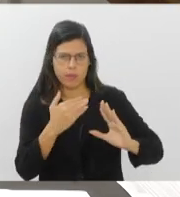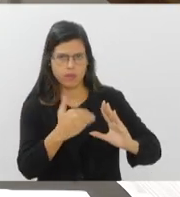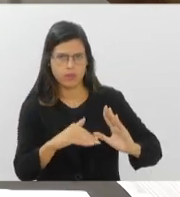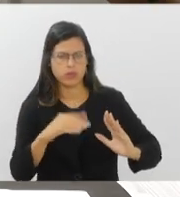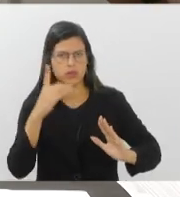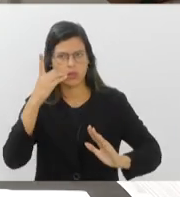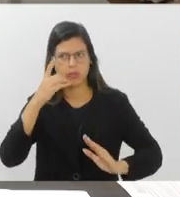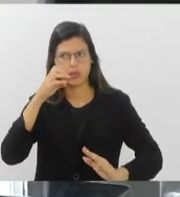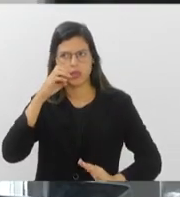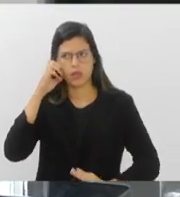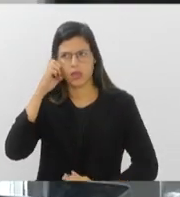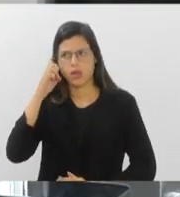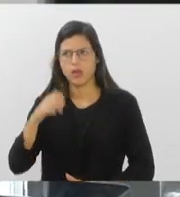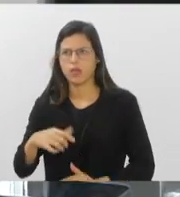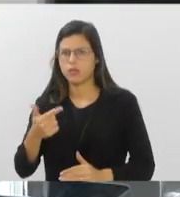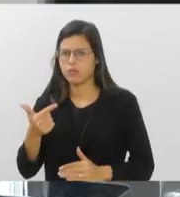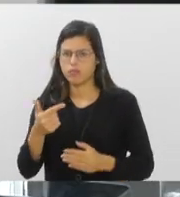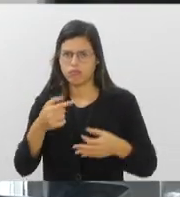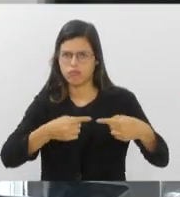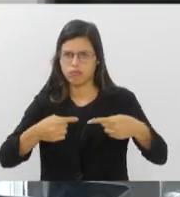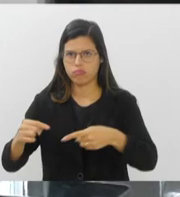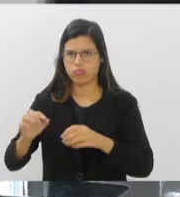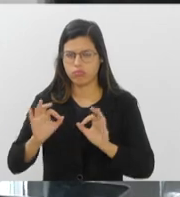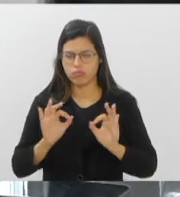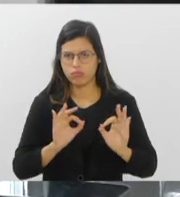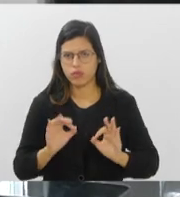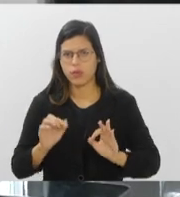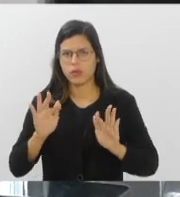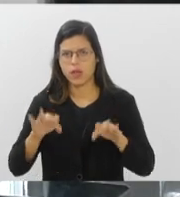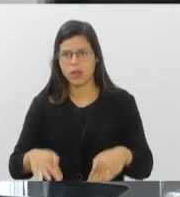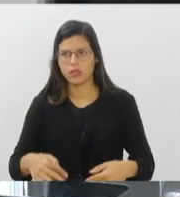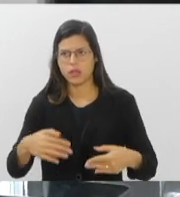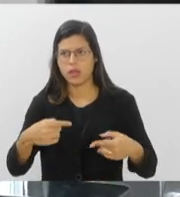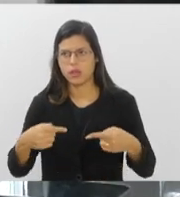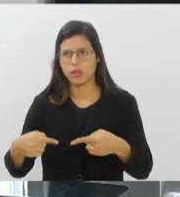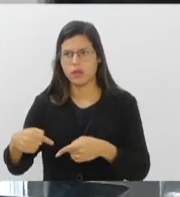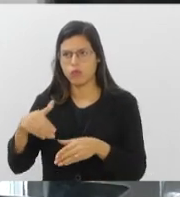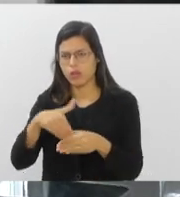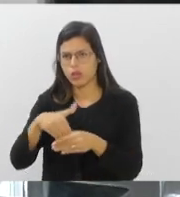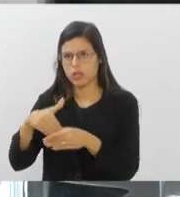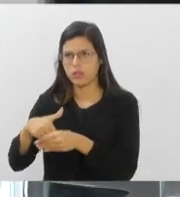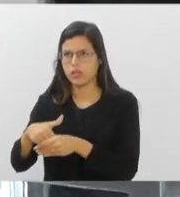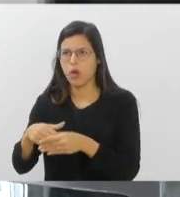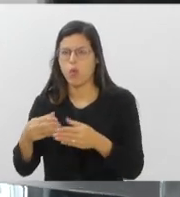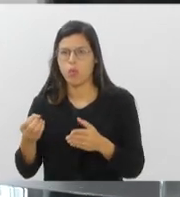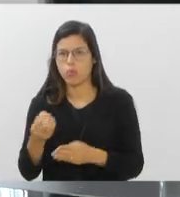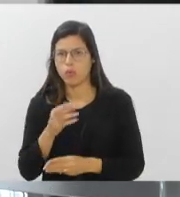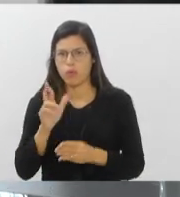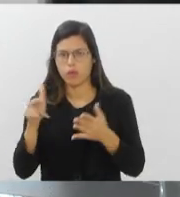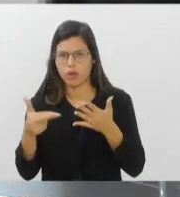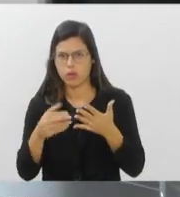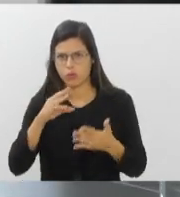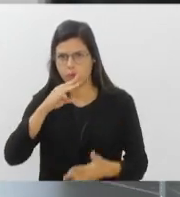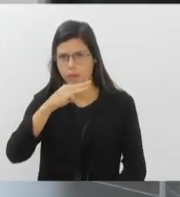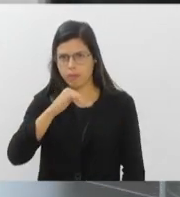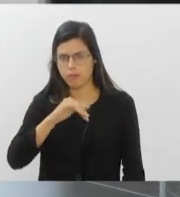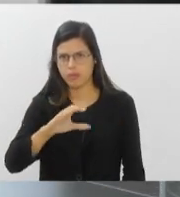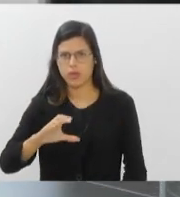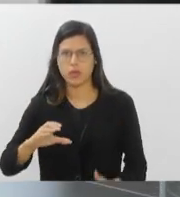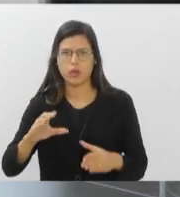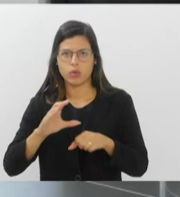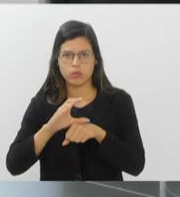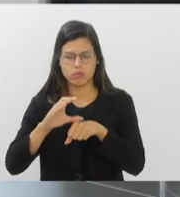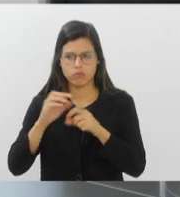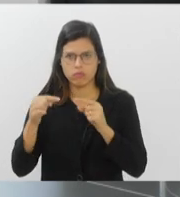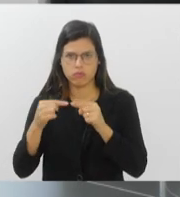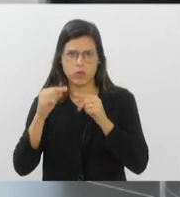Tá, obrigado. Então, não havendo quem queira discutir, encerrada a discussão, em votação, o parecer do novo relator, deputado Carlos Mink, pela constitucionalidade com